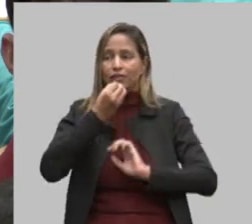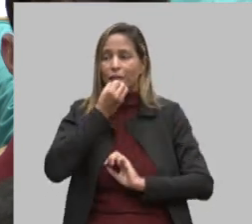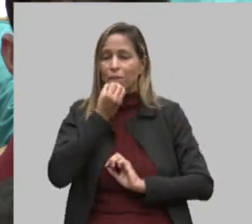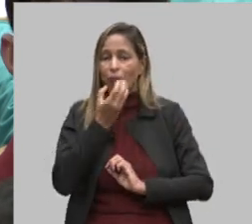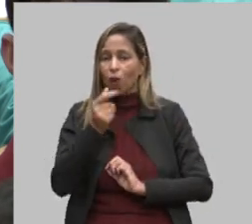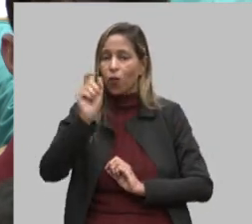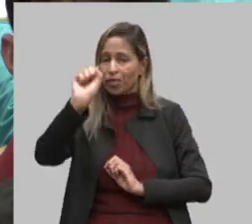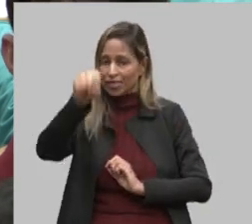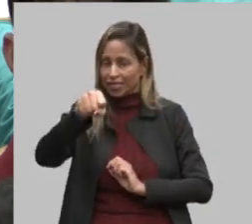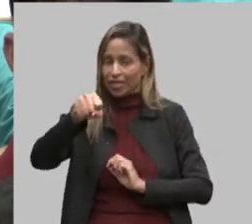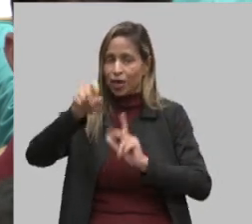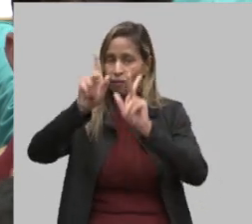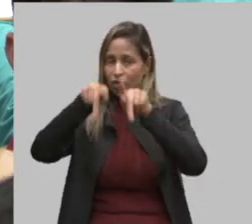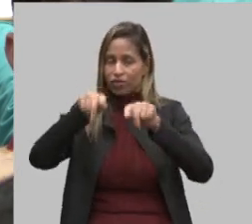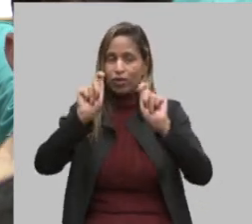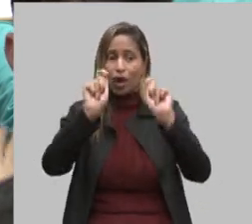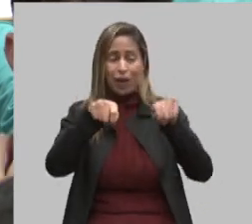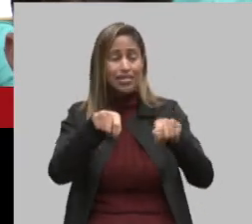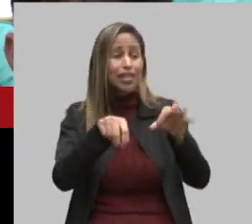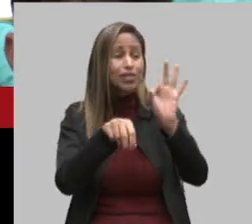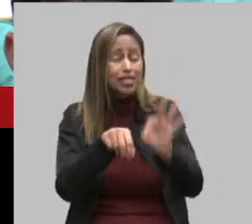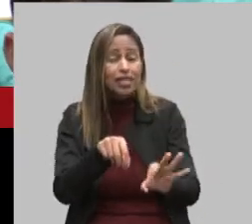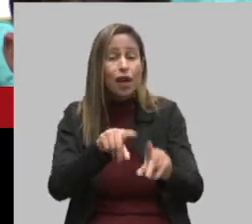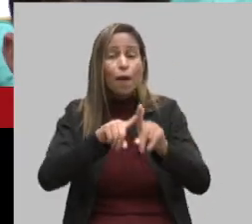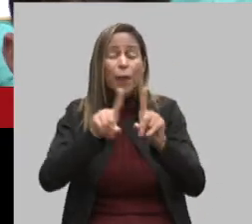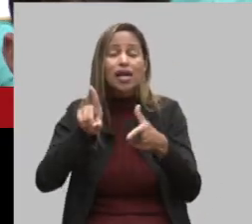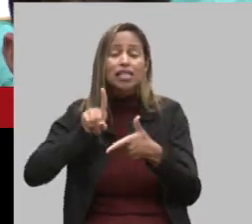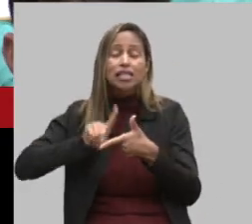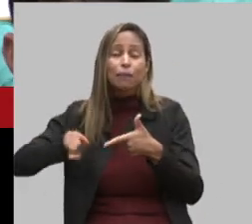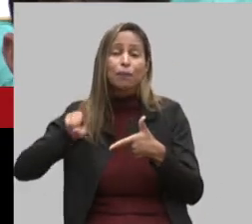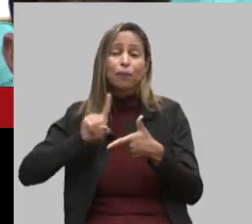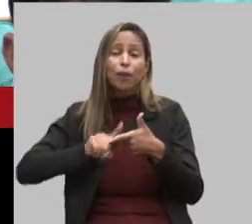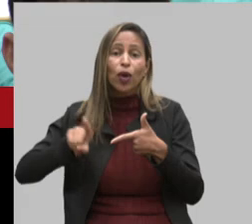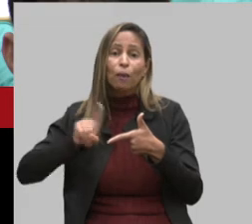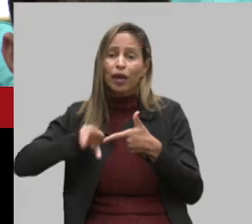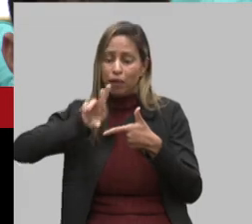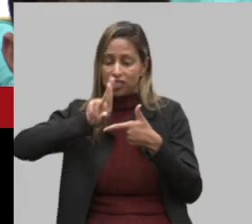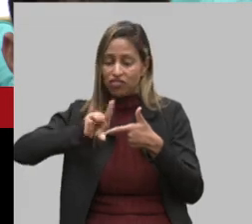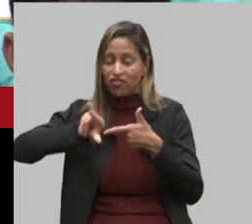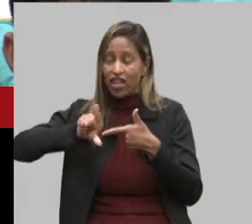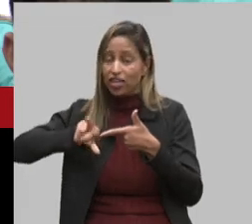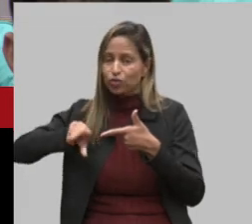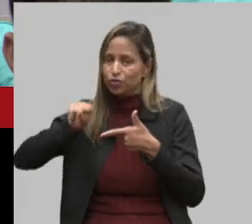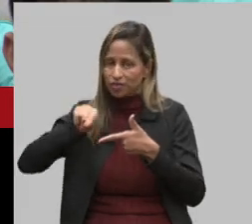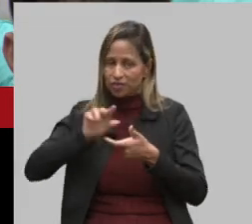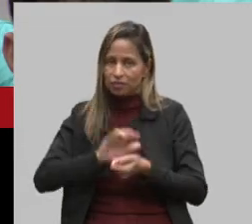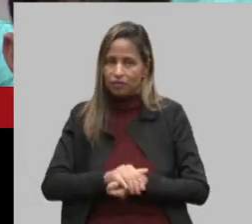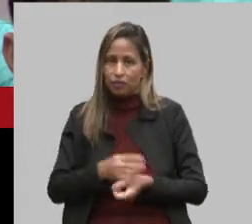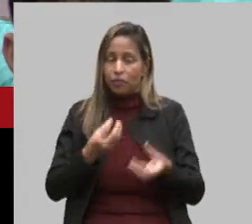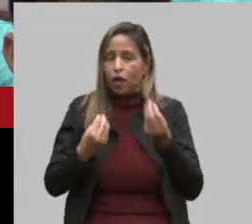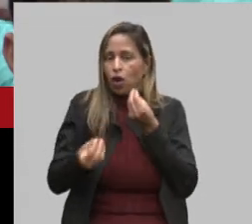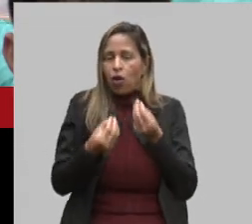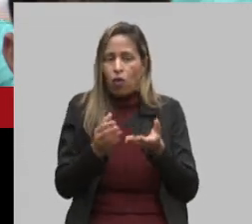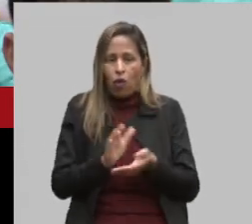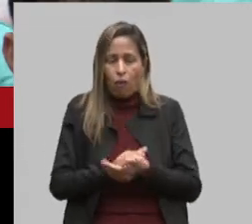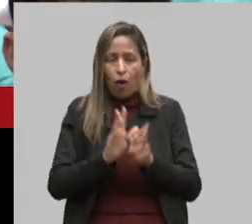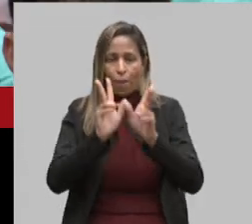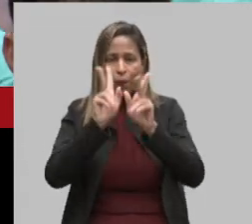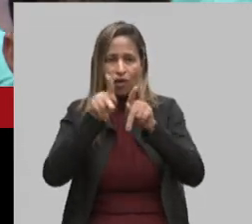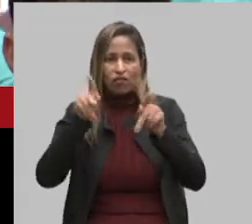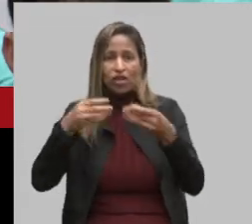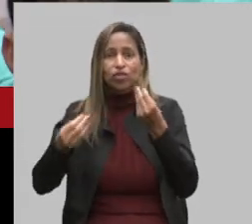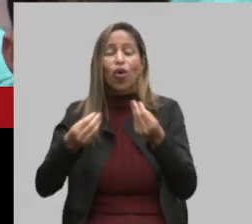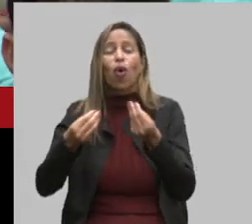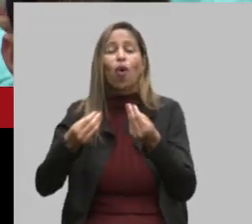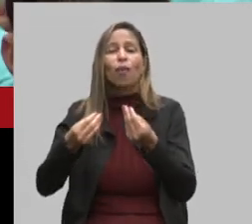eles têm que ser capacitado sim mas existe problemas diversos nisso como quando os professores vão conseguir fazer